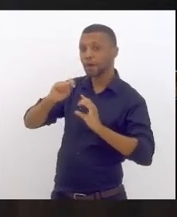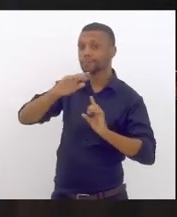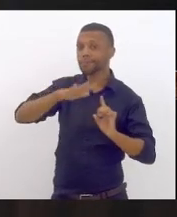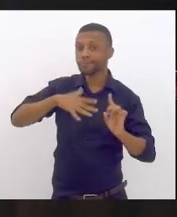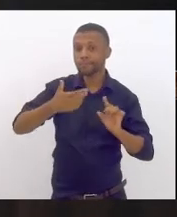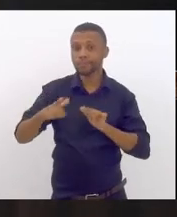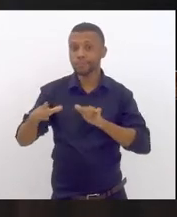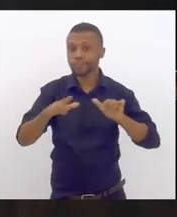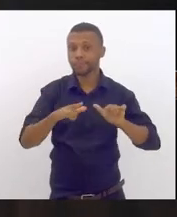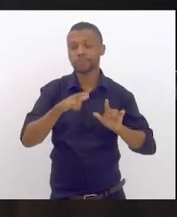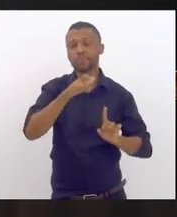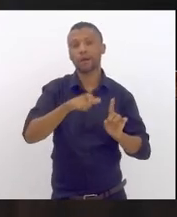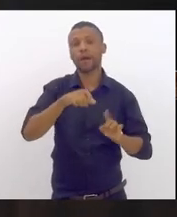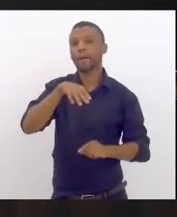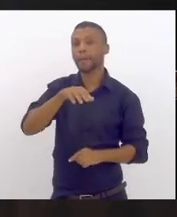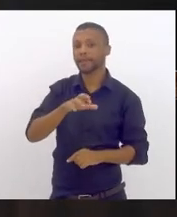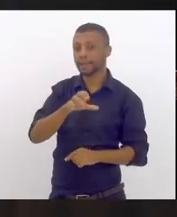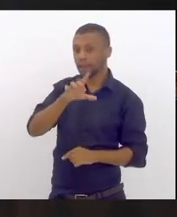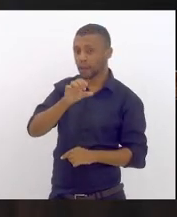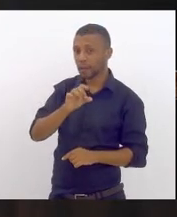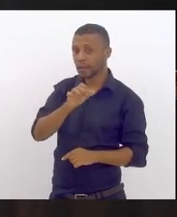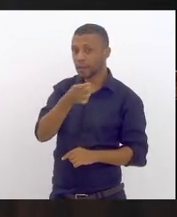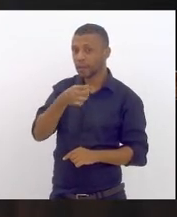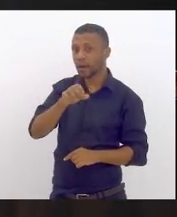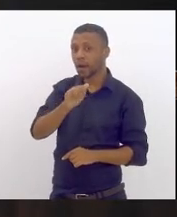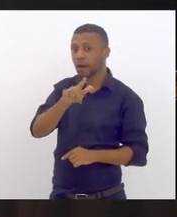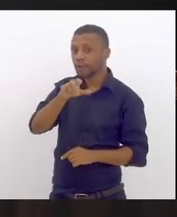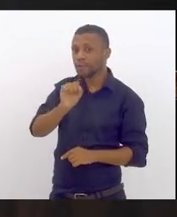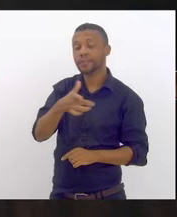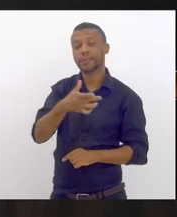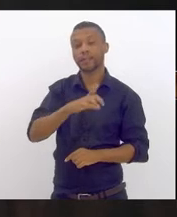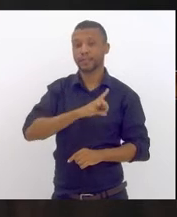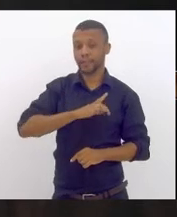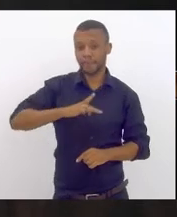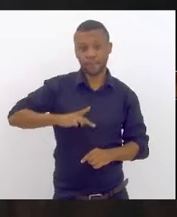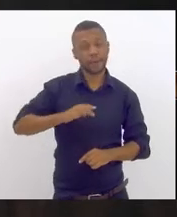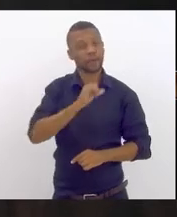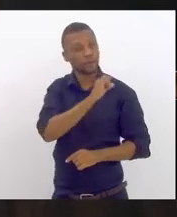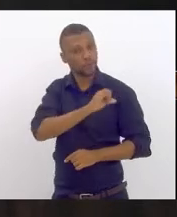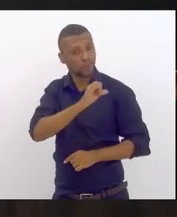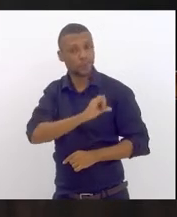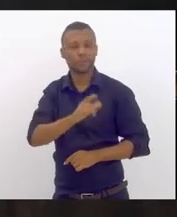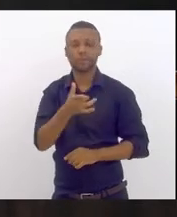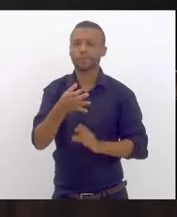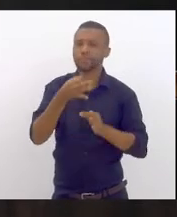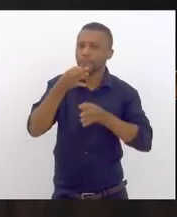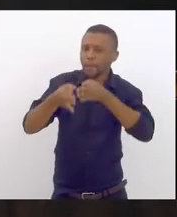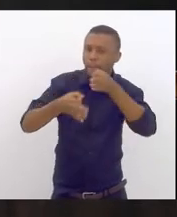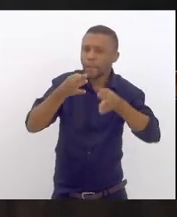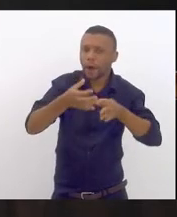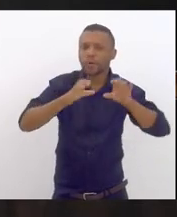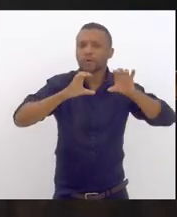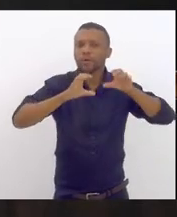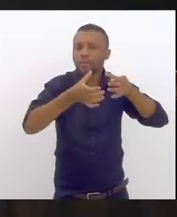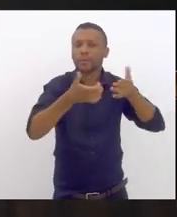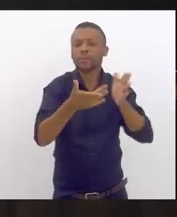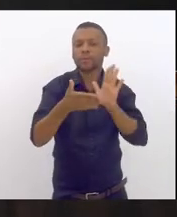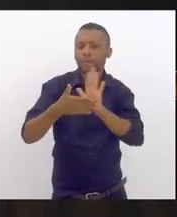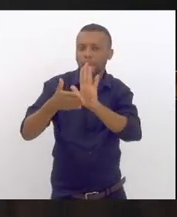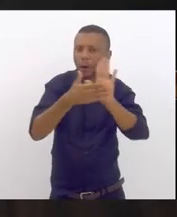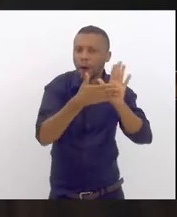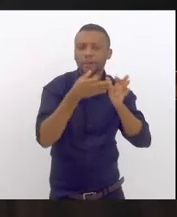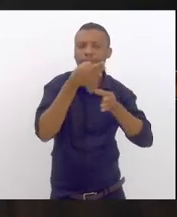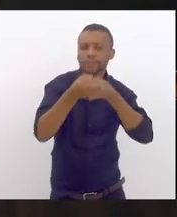ao senhor Marcelo Leão Alves, defensor público do Estado do Rio de Janeiro. Parecer da Comissão de Normas Internas e Proposições Externas, favorável.